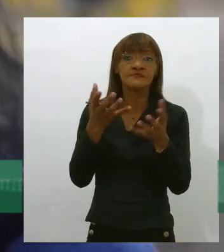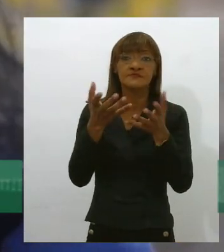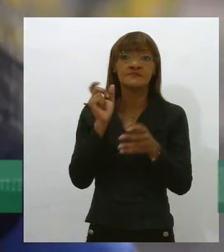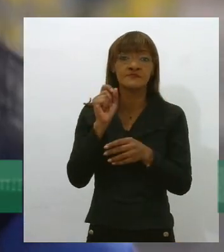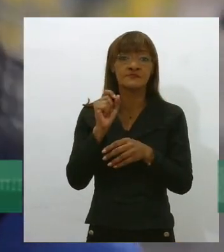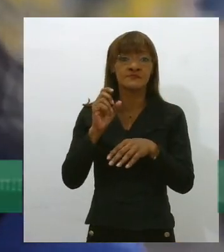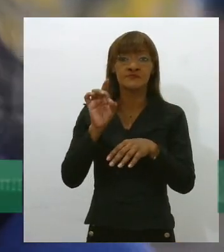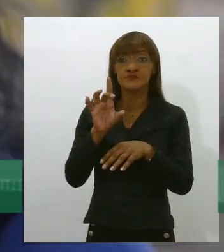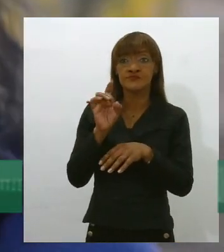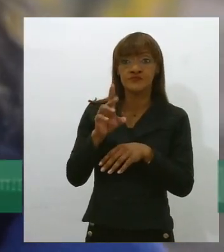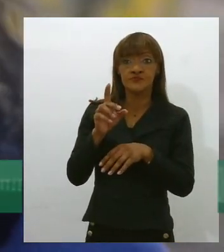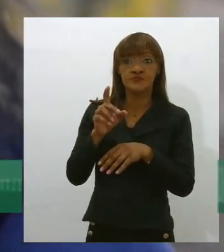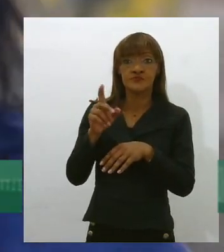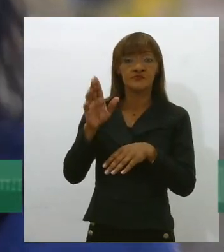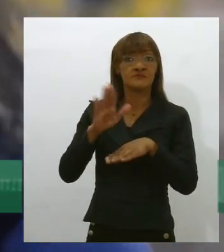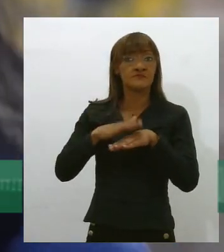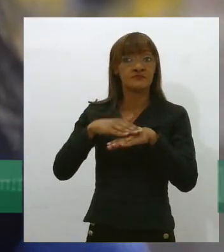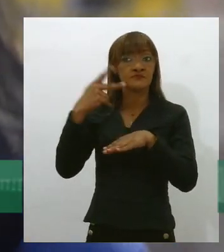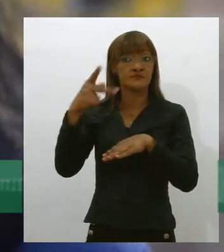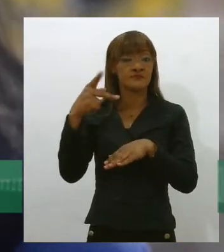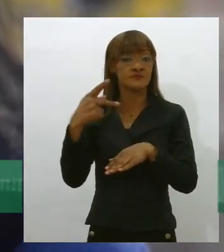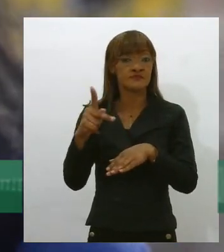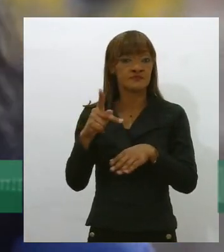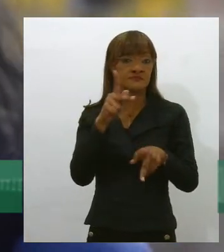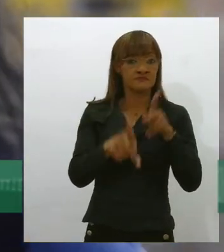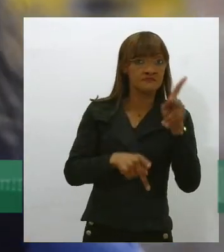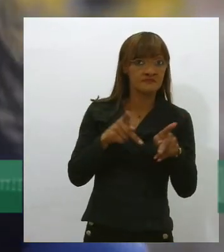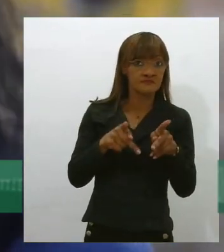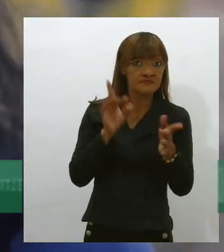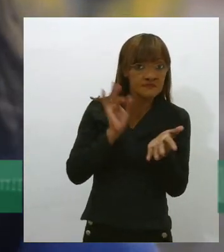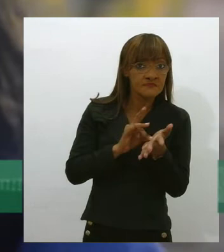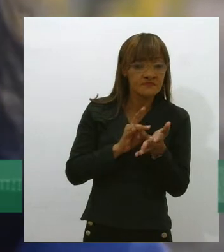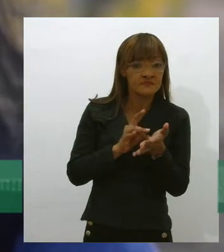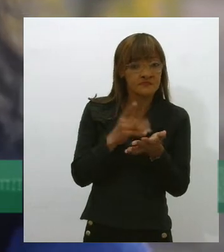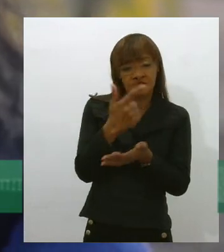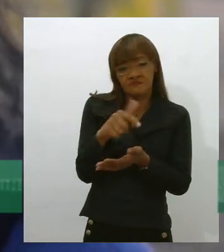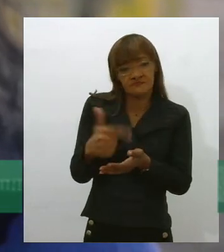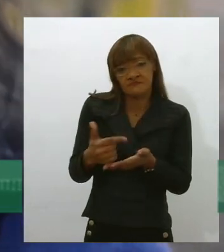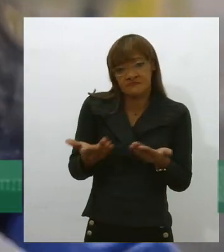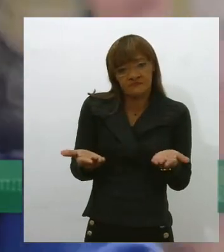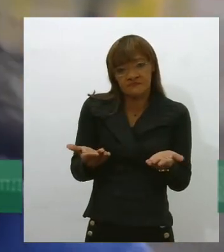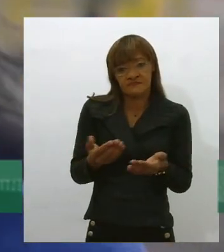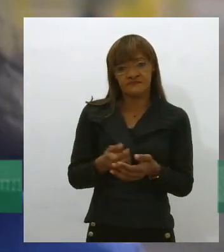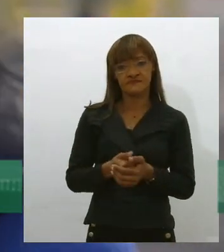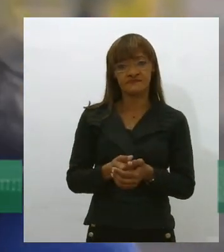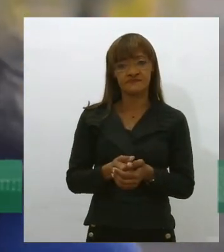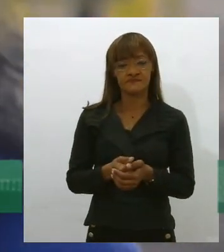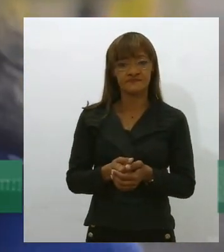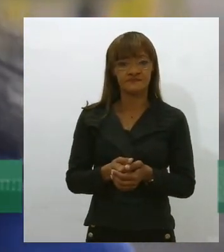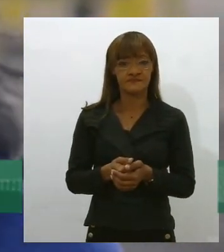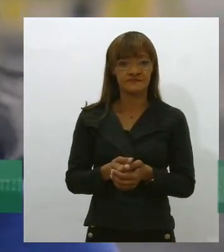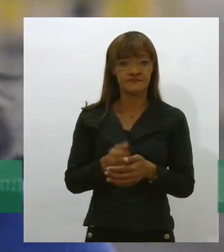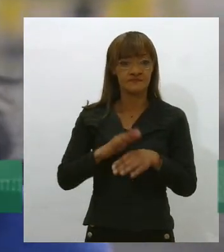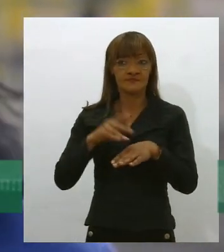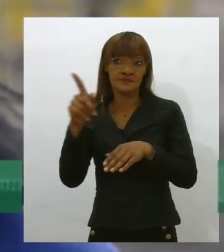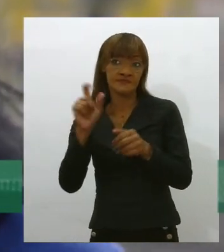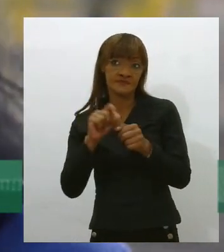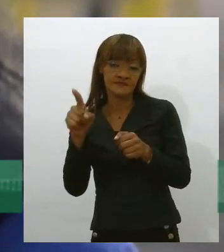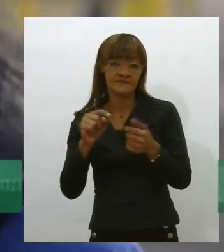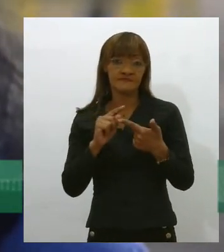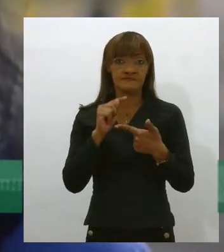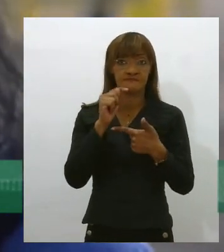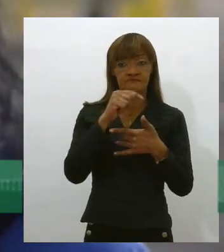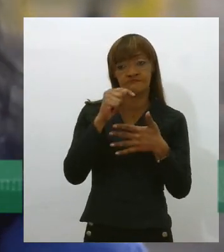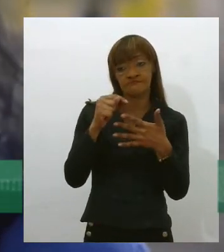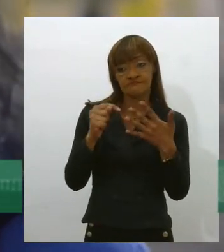interessa ele o que interessa a população a gente vai ficar sabendo a ele fez tal coisa e